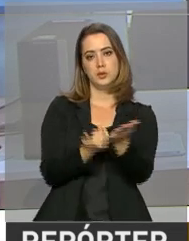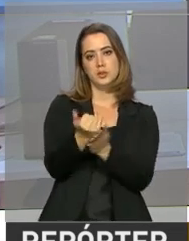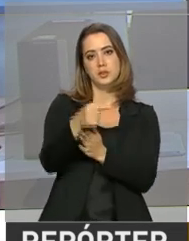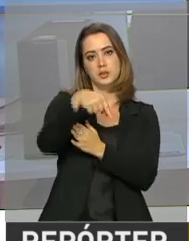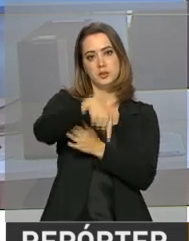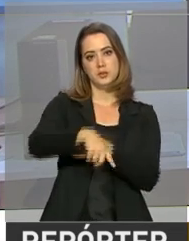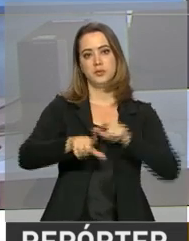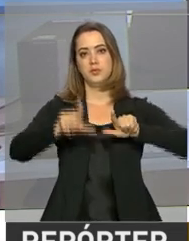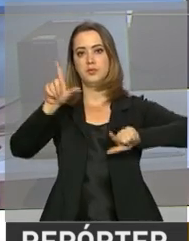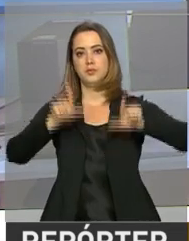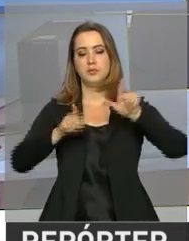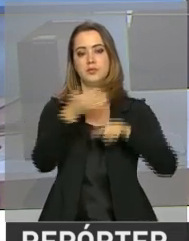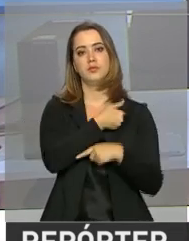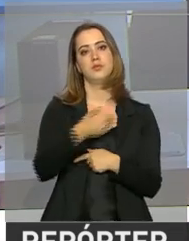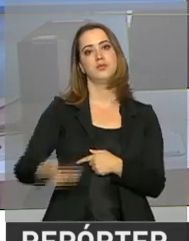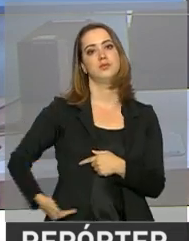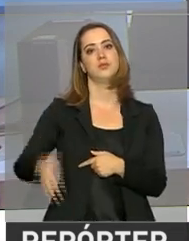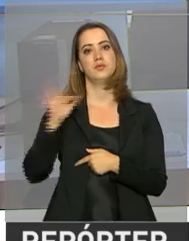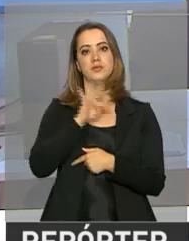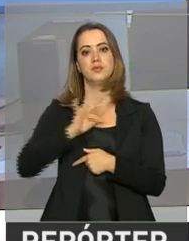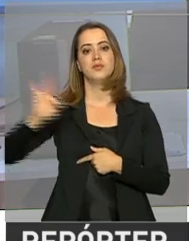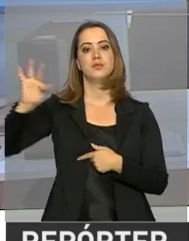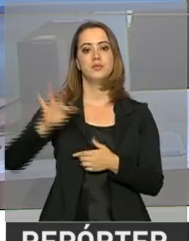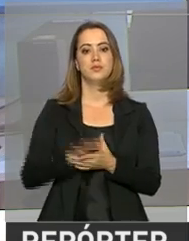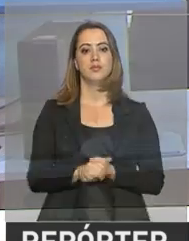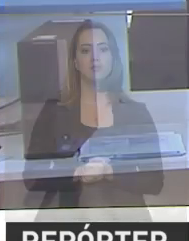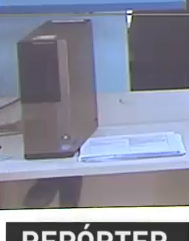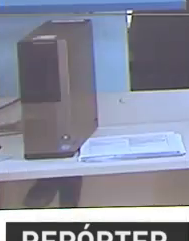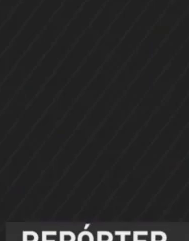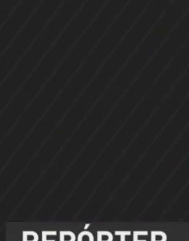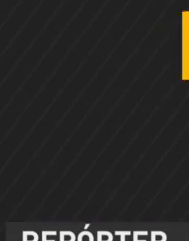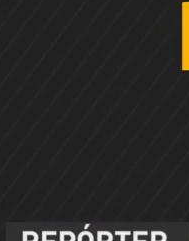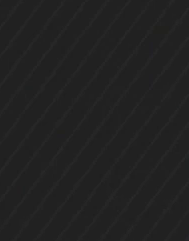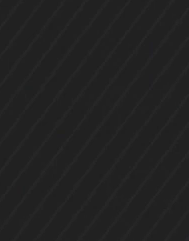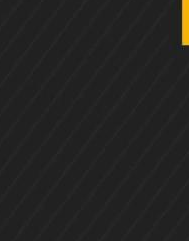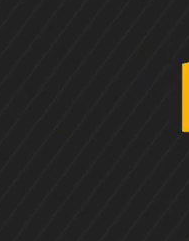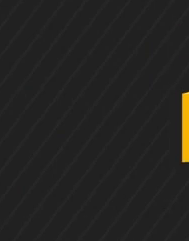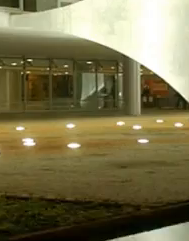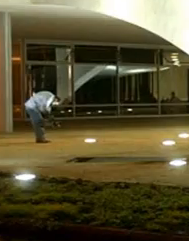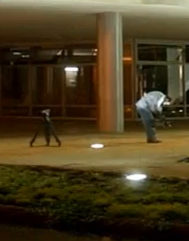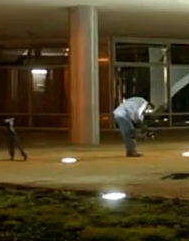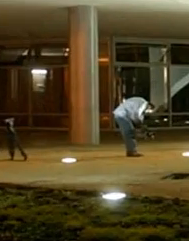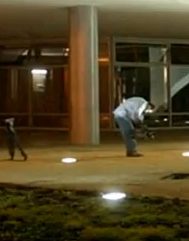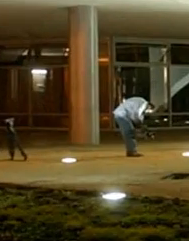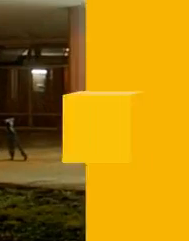Continue com a gente na NBR, a TV do Governo Federal.